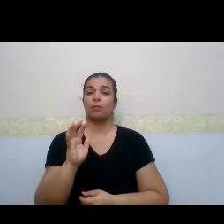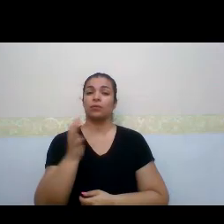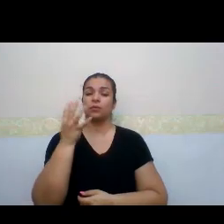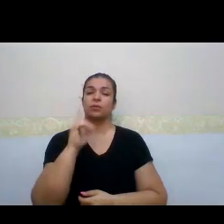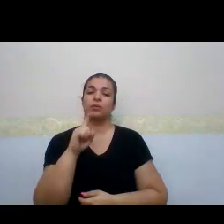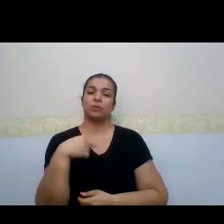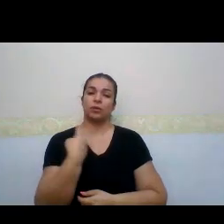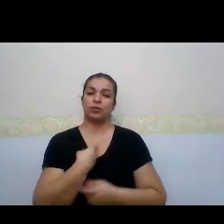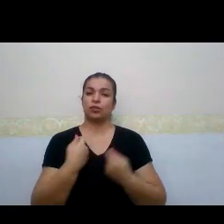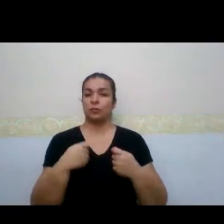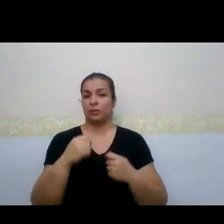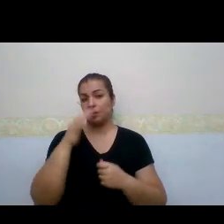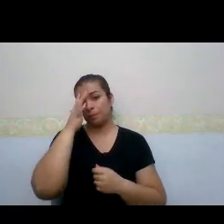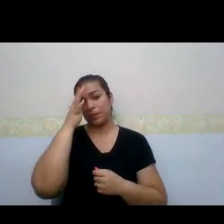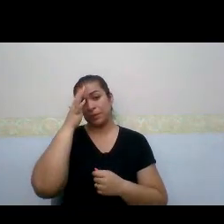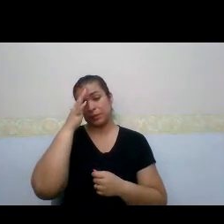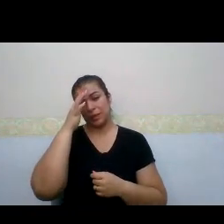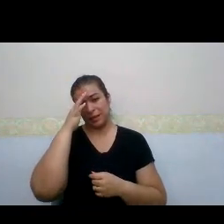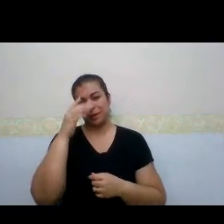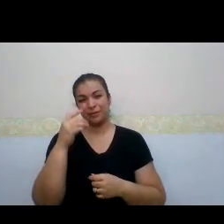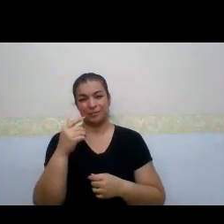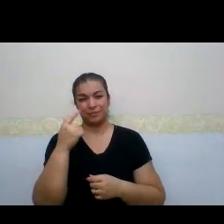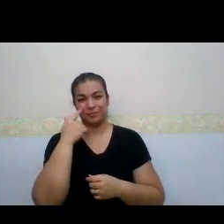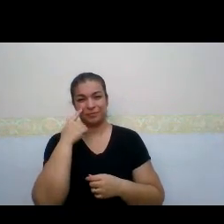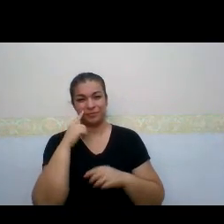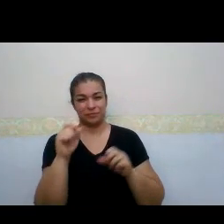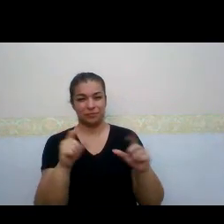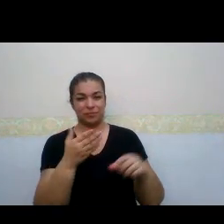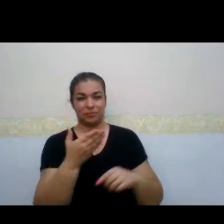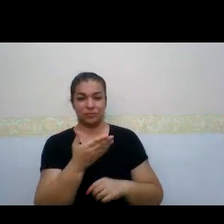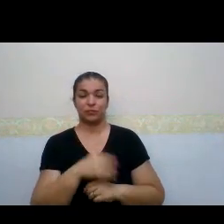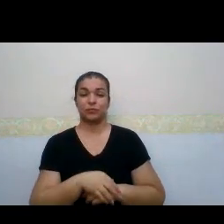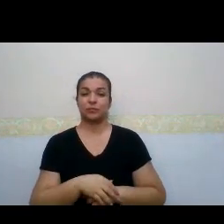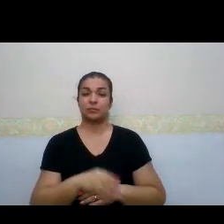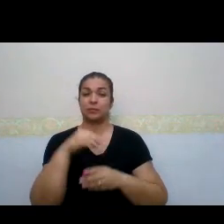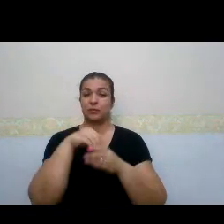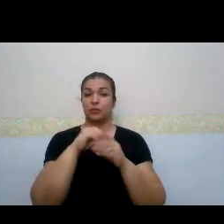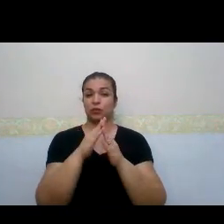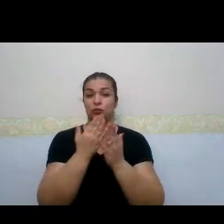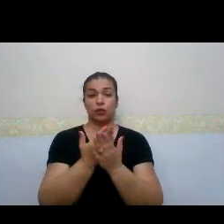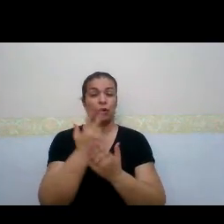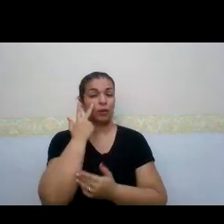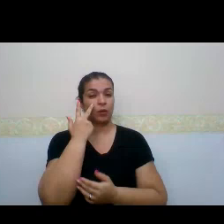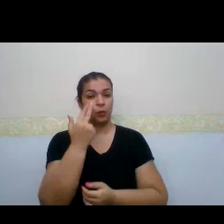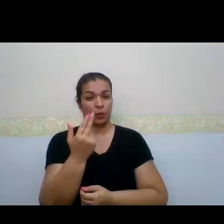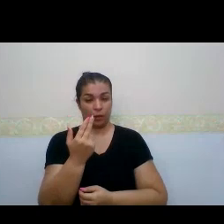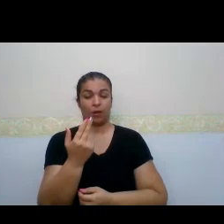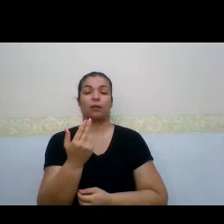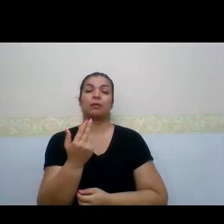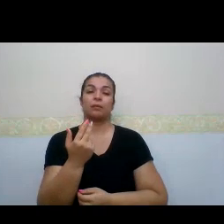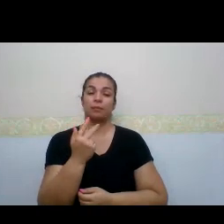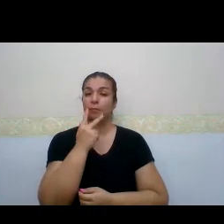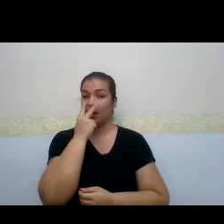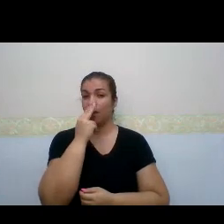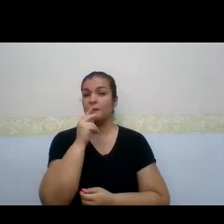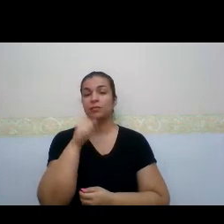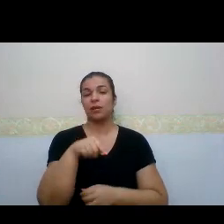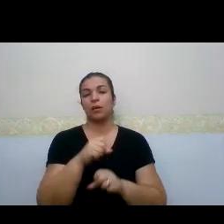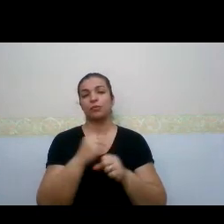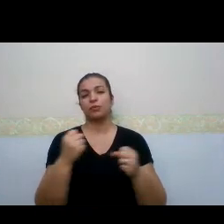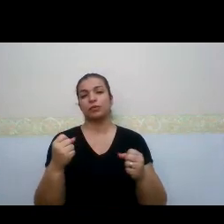pensar. Eu até voltei o slide aqui. Dentro da escola regular, fica quase impossível aplicar